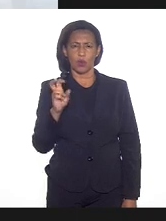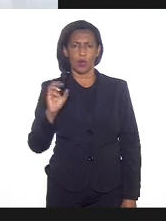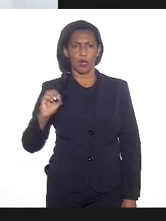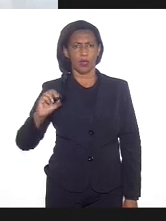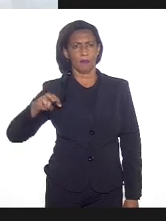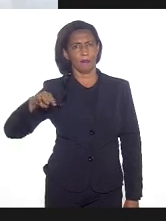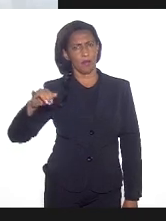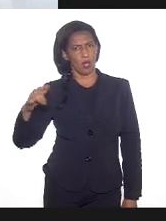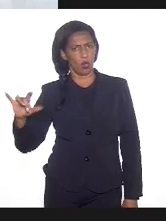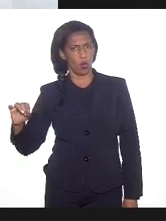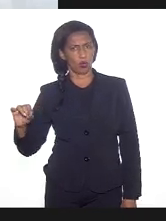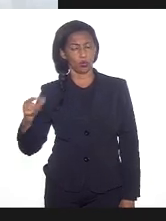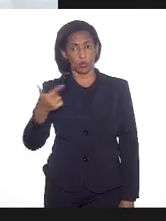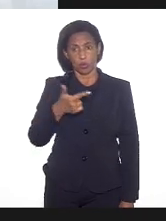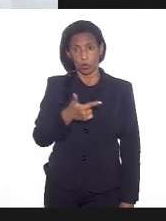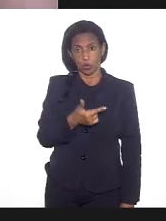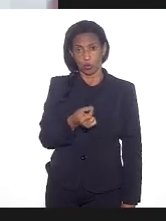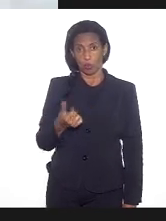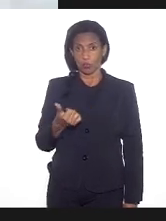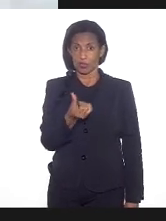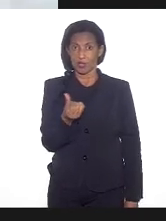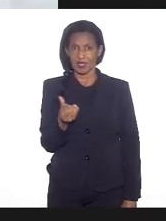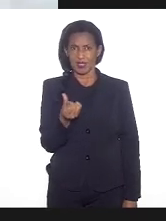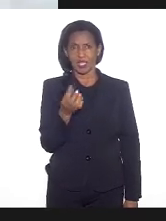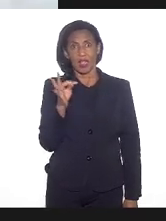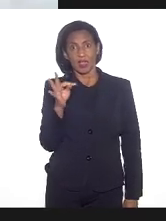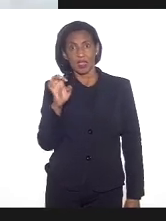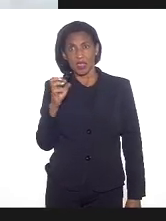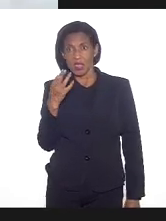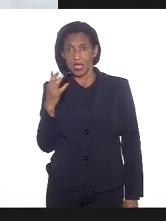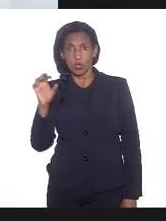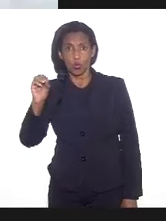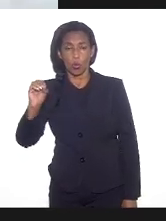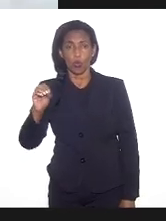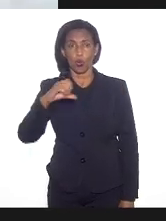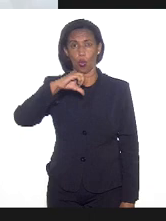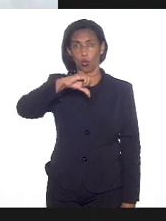6.650 milhões. Em 2016, o Tesouro aporta